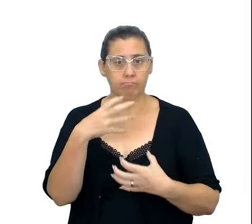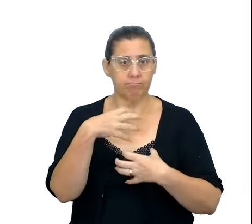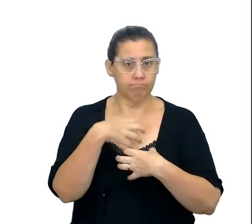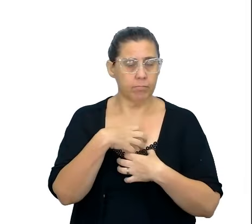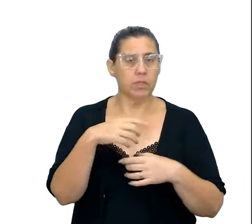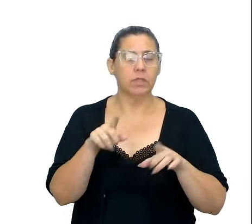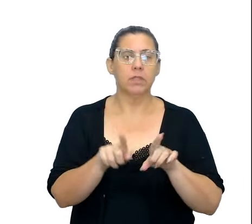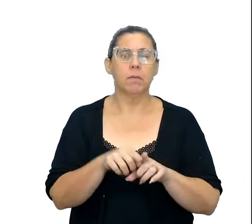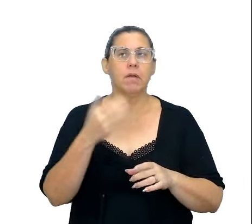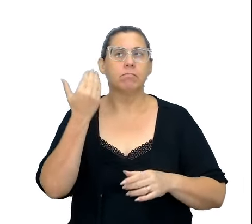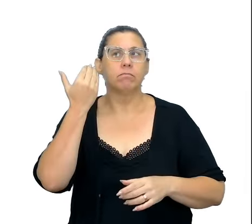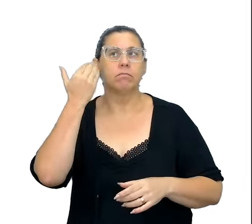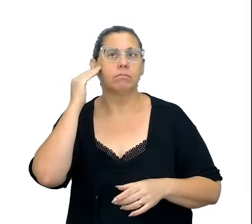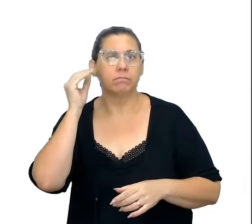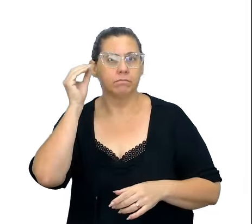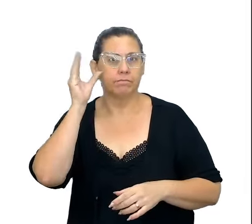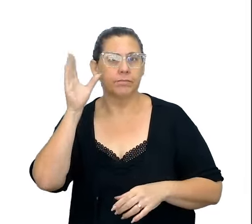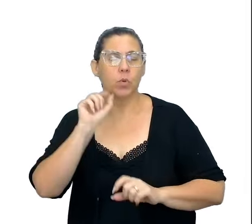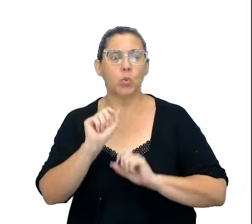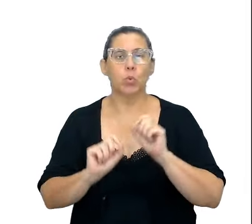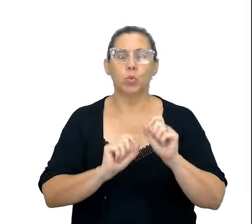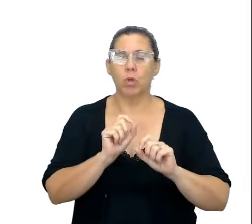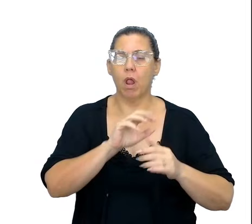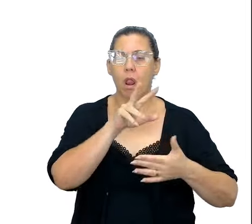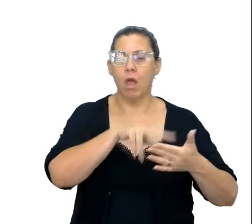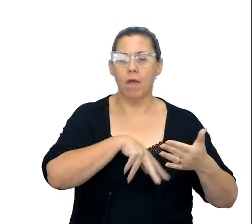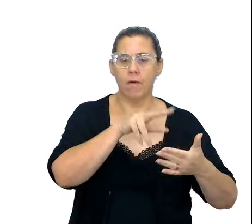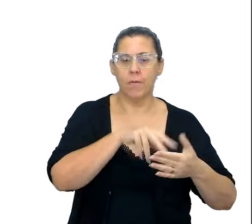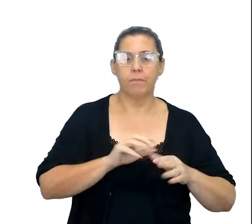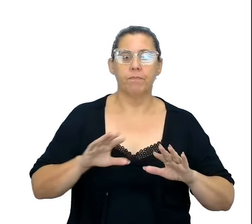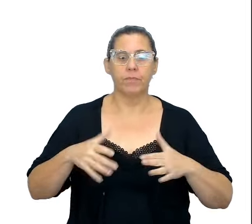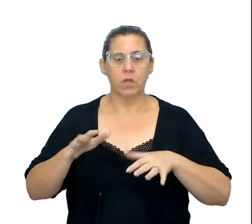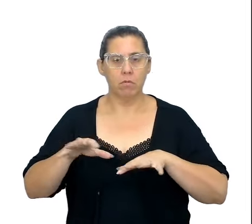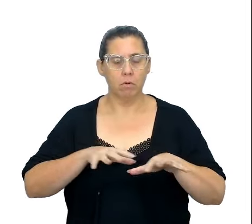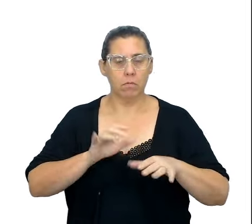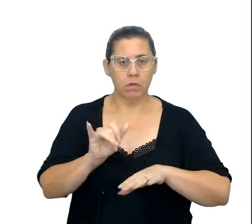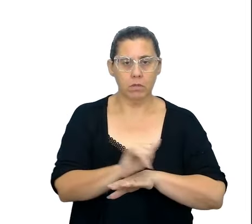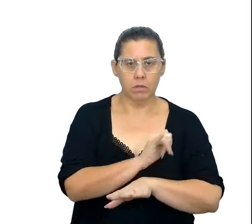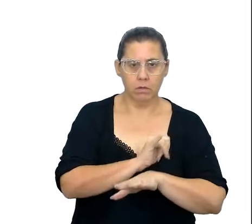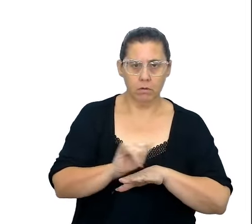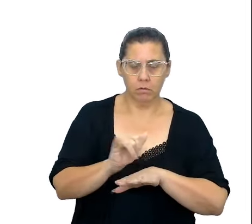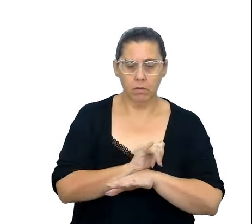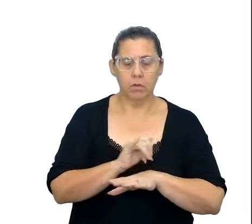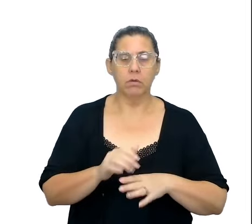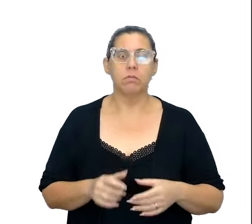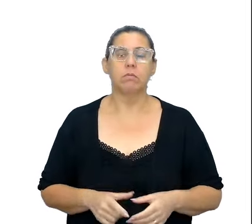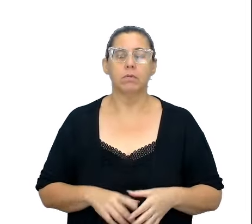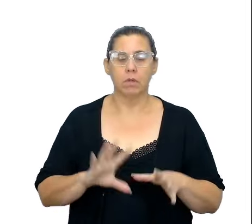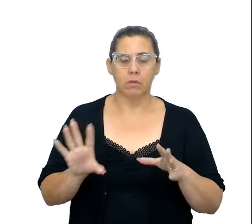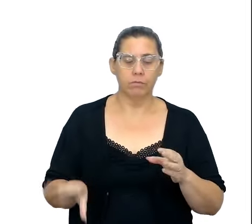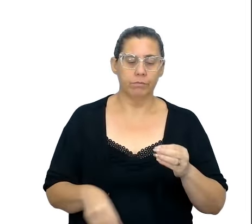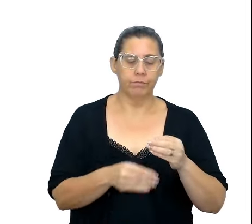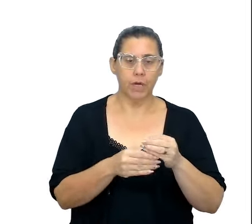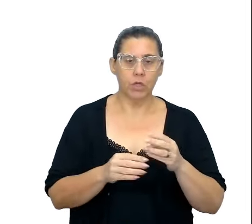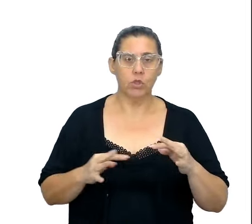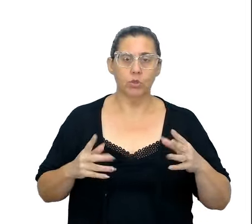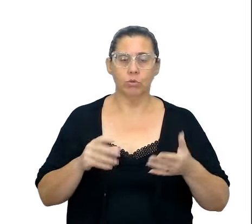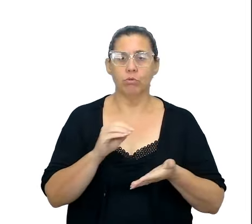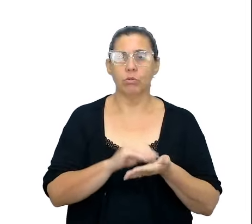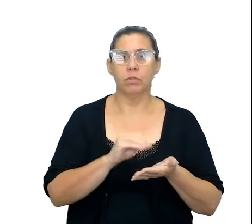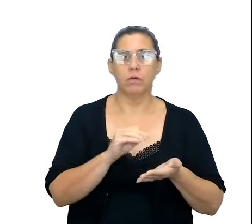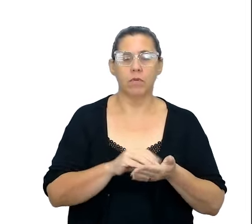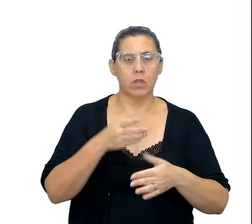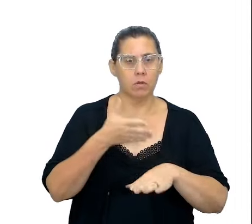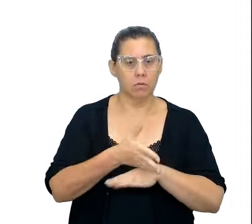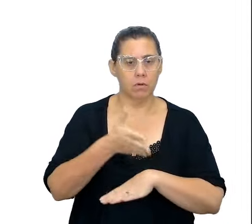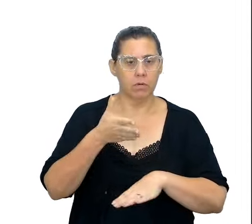e compreender o que está lendo. Pois esses mobilizam estratégias para preencher lacunas e participar